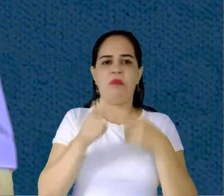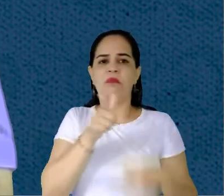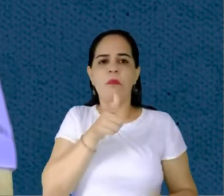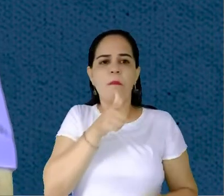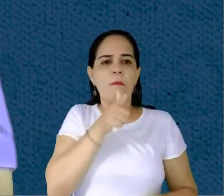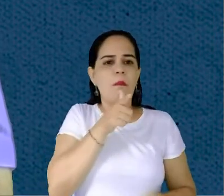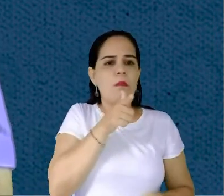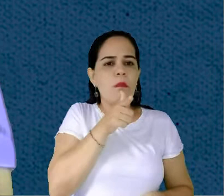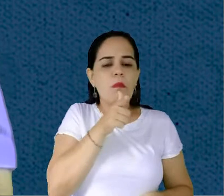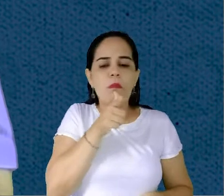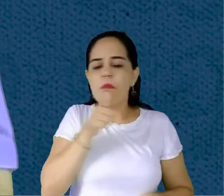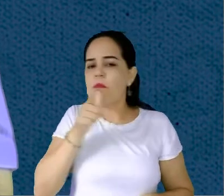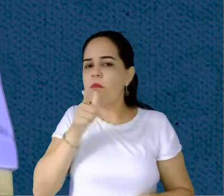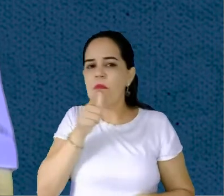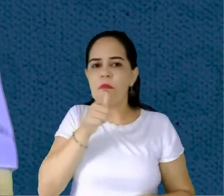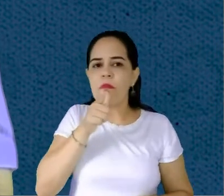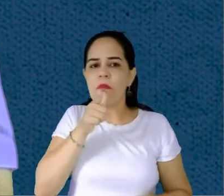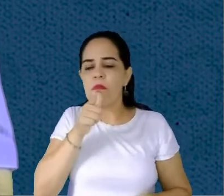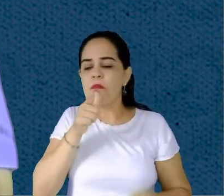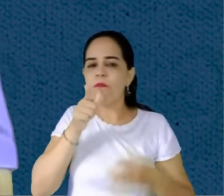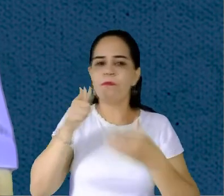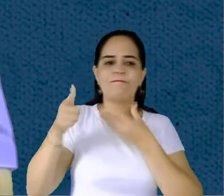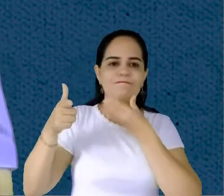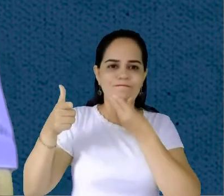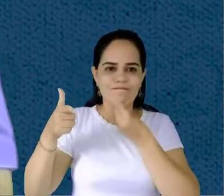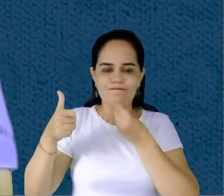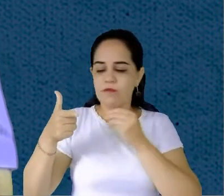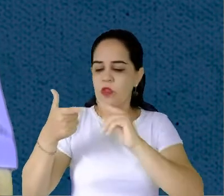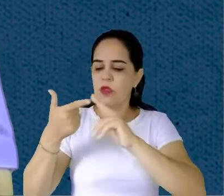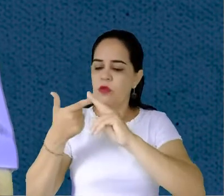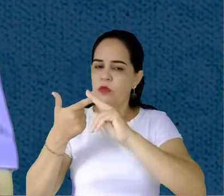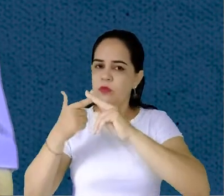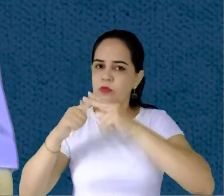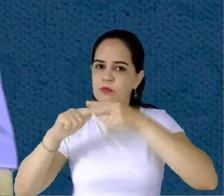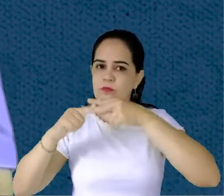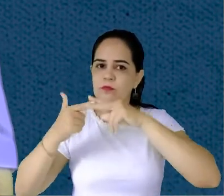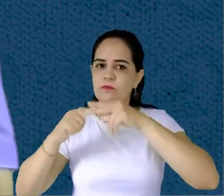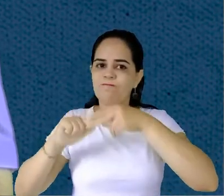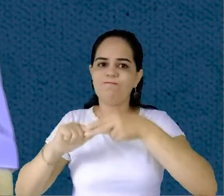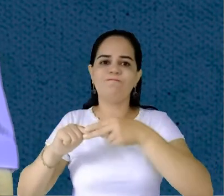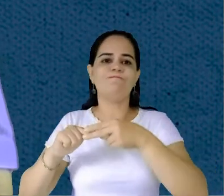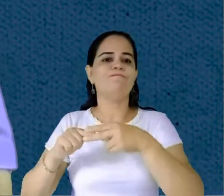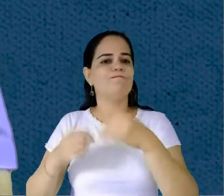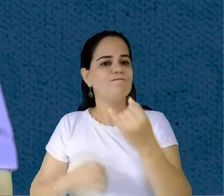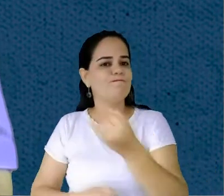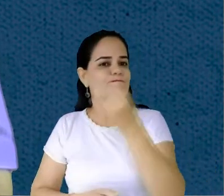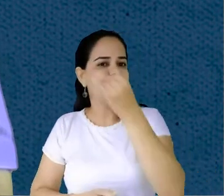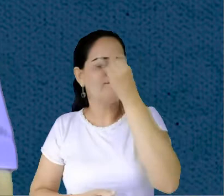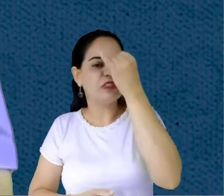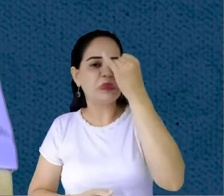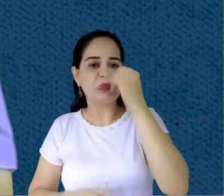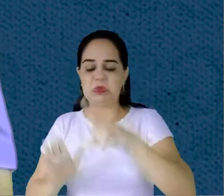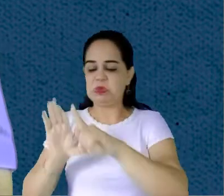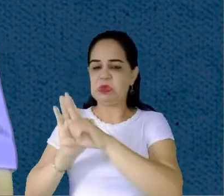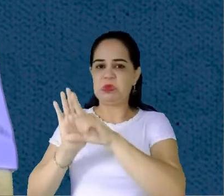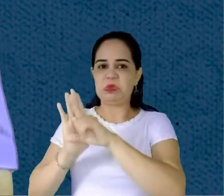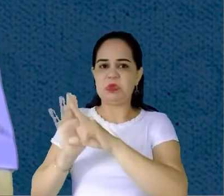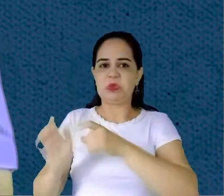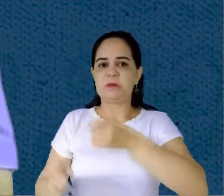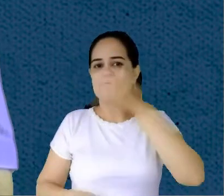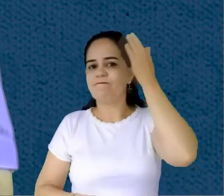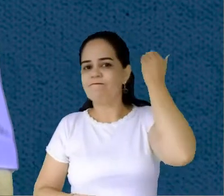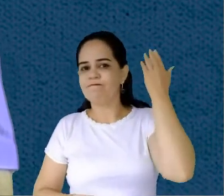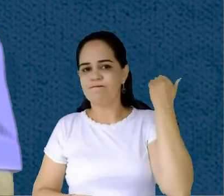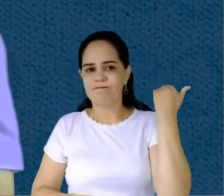eles afirmavam, esses que tinham vindo de Jerusalém, judeus, afirmavam que era necessário fazer